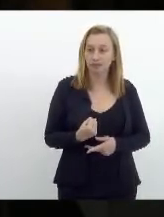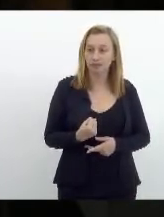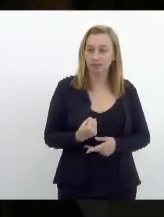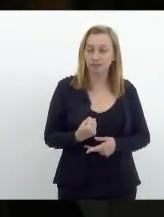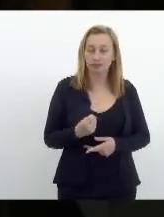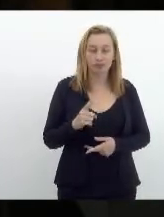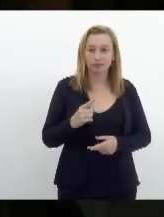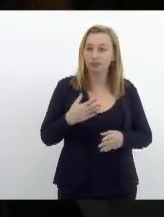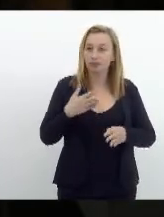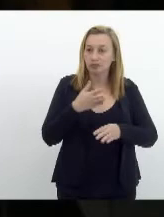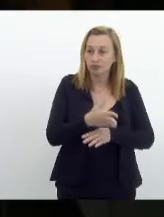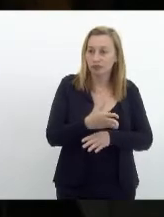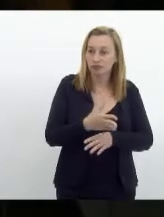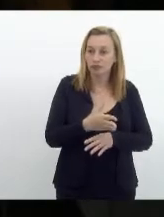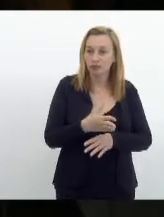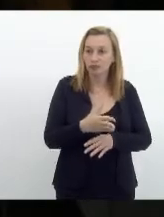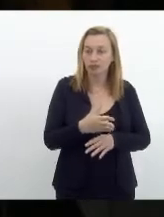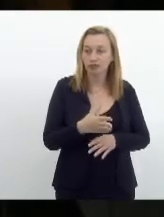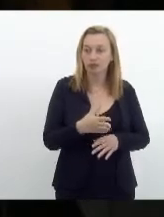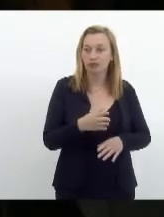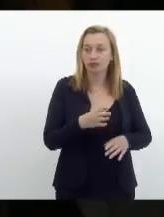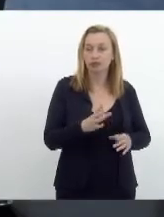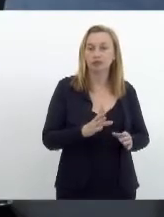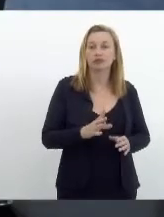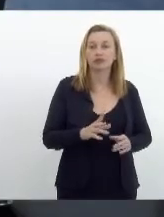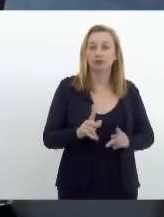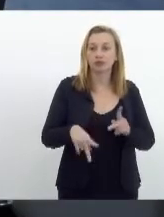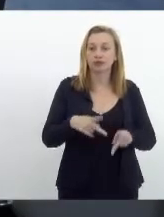chegará no consumidor final. Muito obrigado.